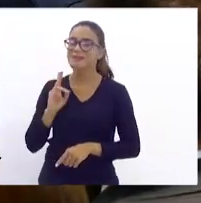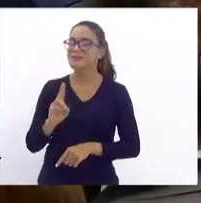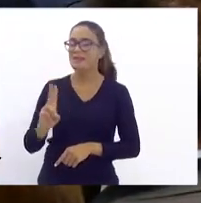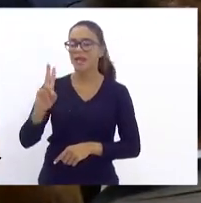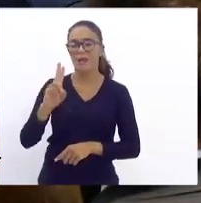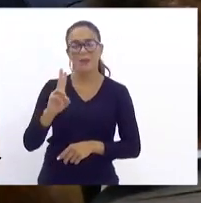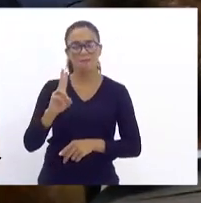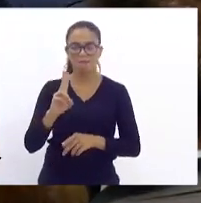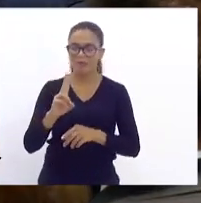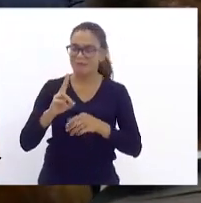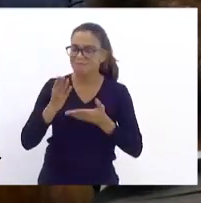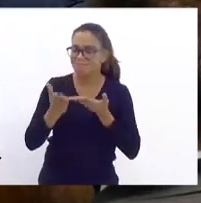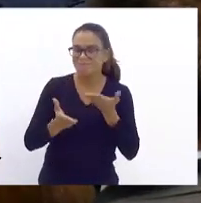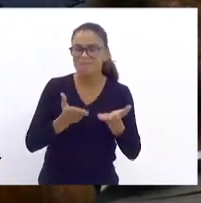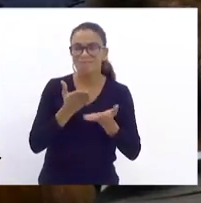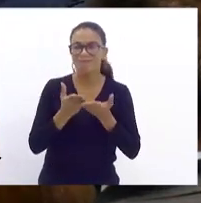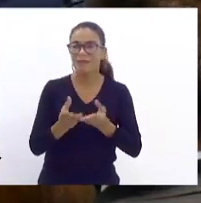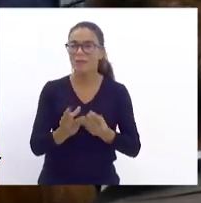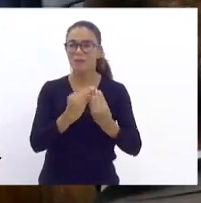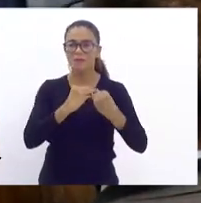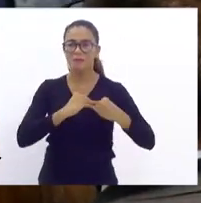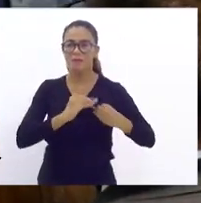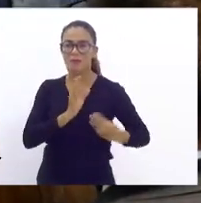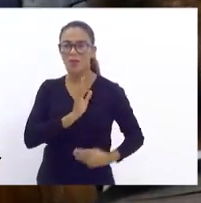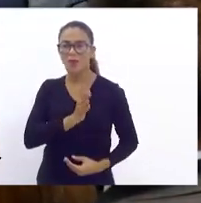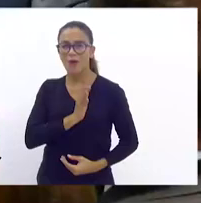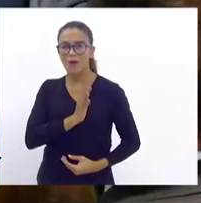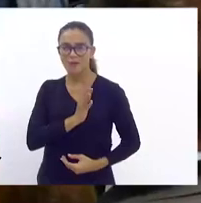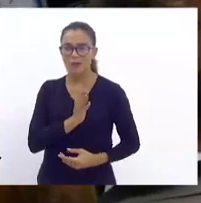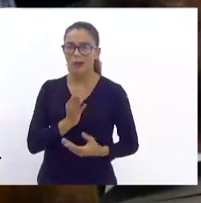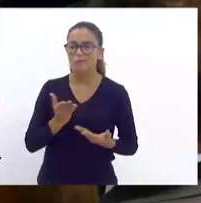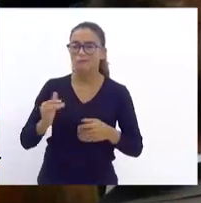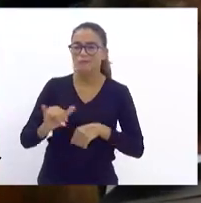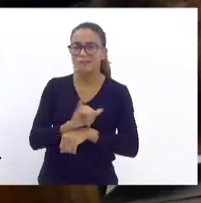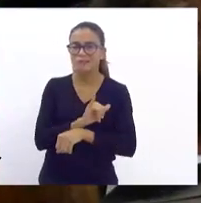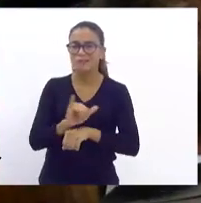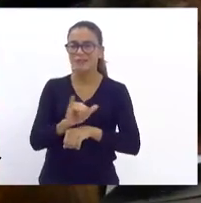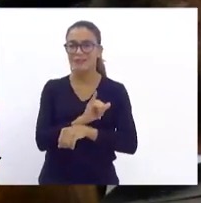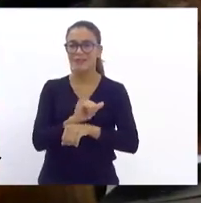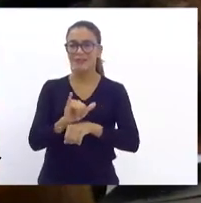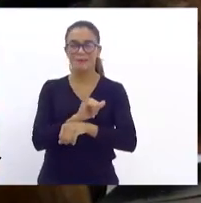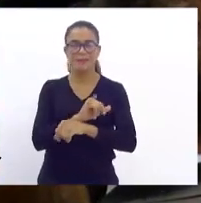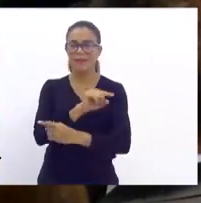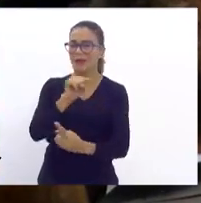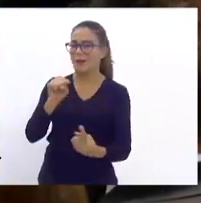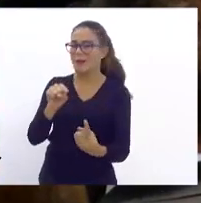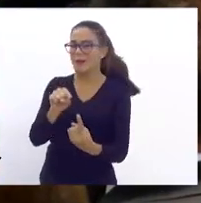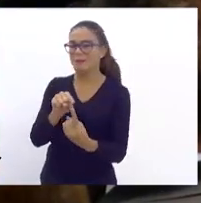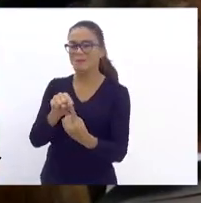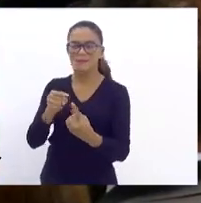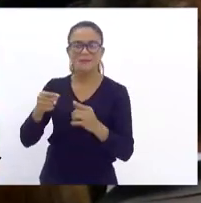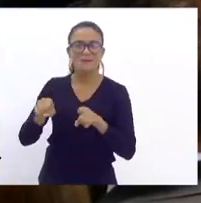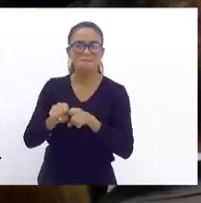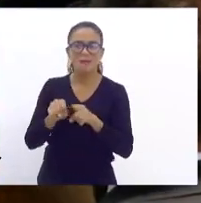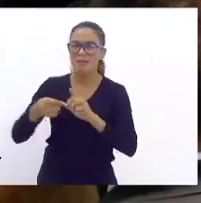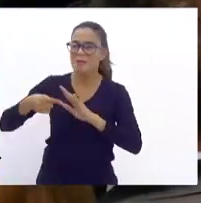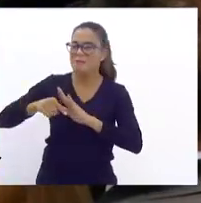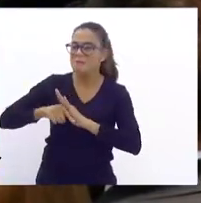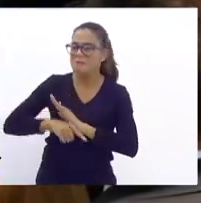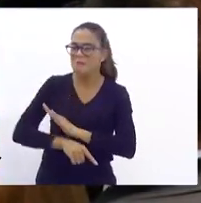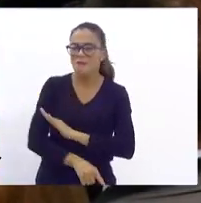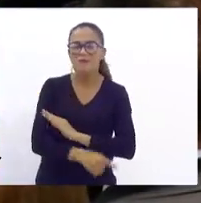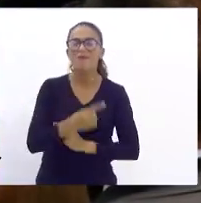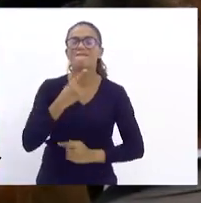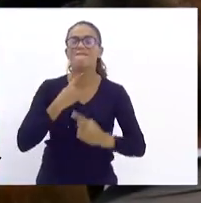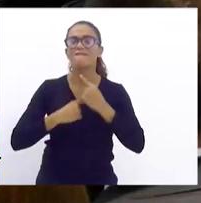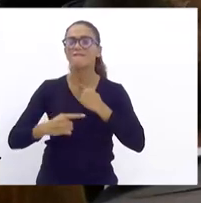no mandato dele e colocou isso no meu coração né de maneira tão é objetiva e tão profunda do